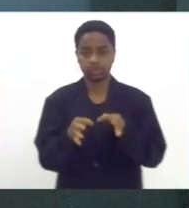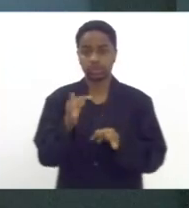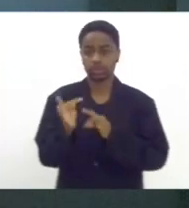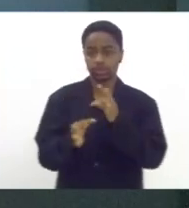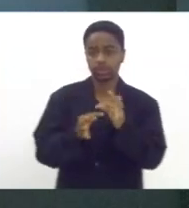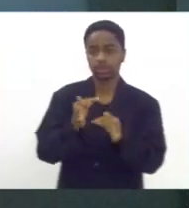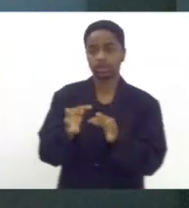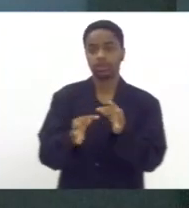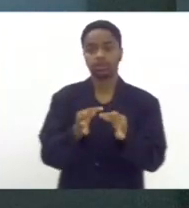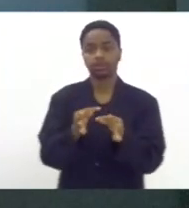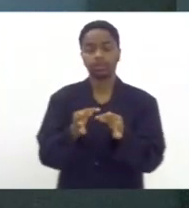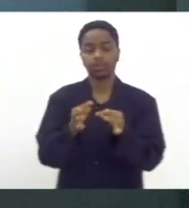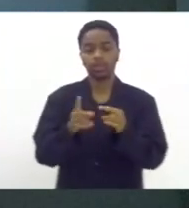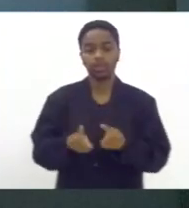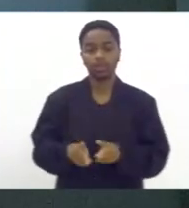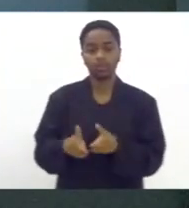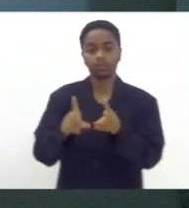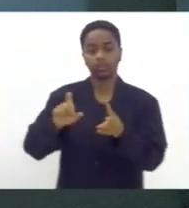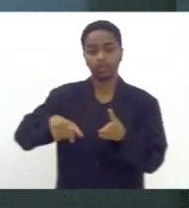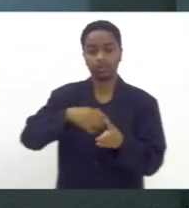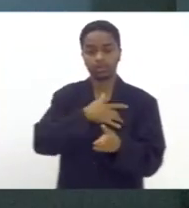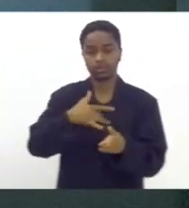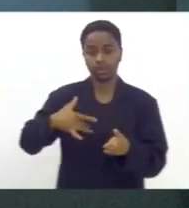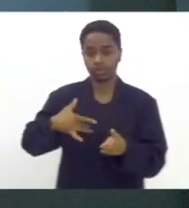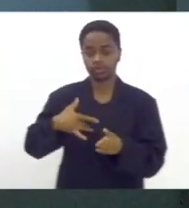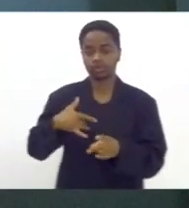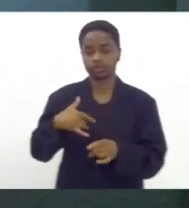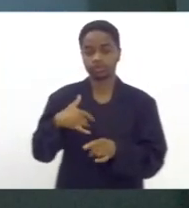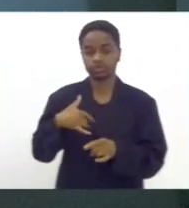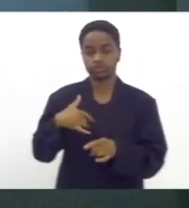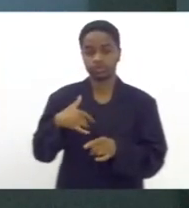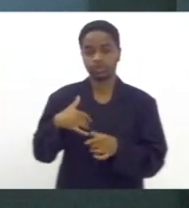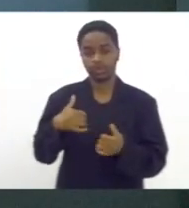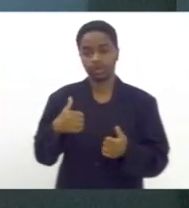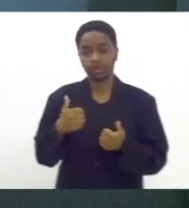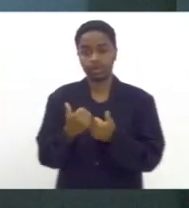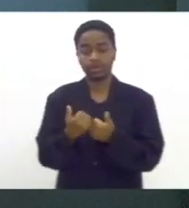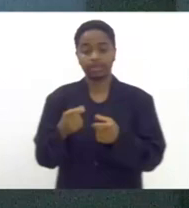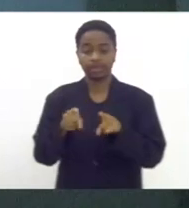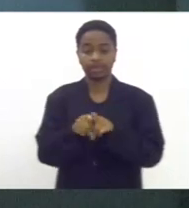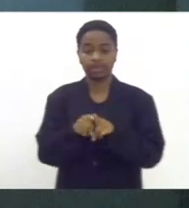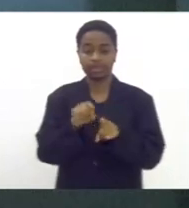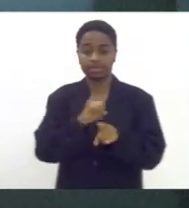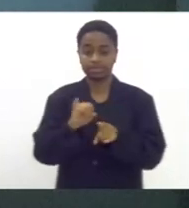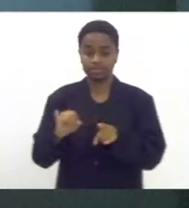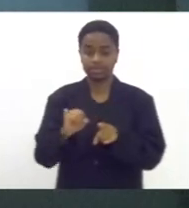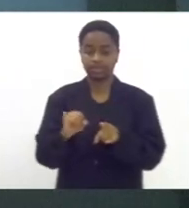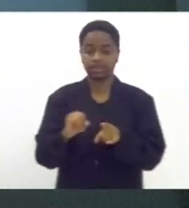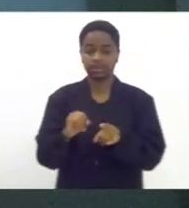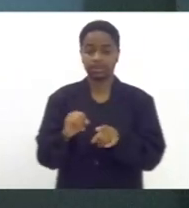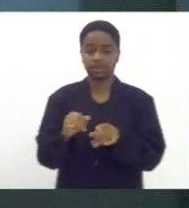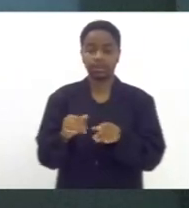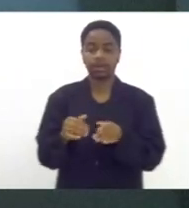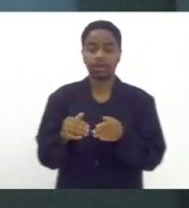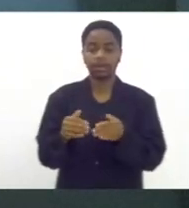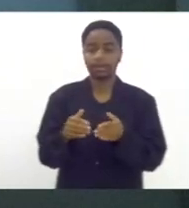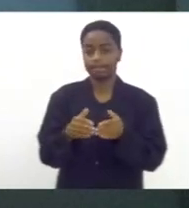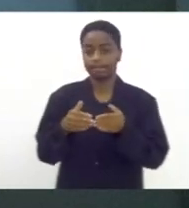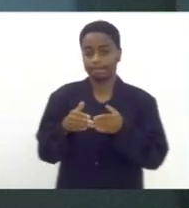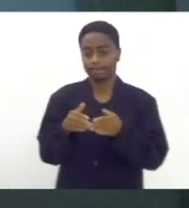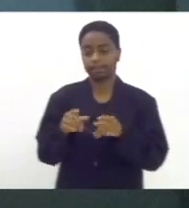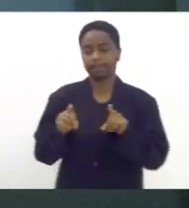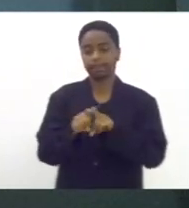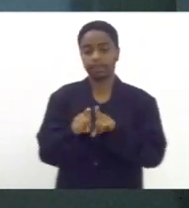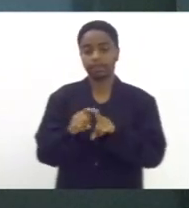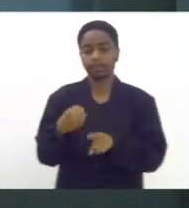em curso serem mantidos pelos planos de saúde mesmo no caso que há rescisão e também sabemos que é